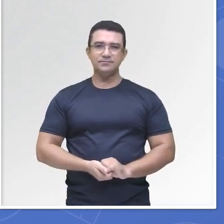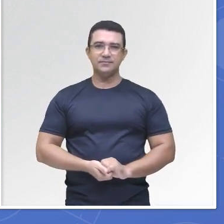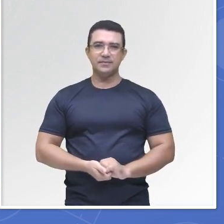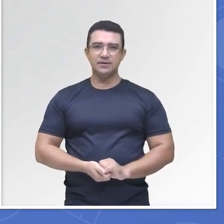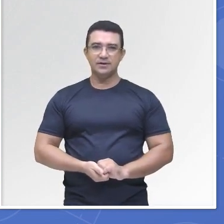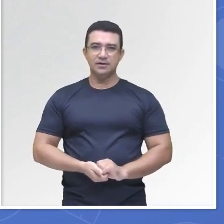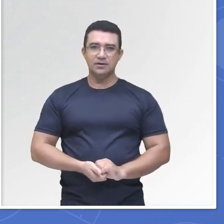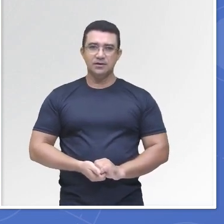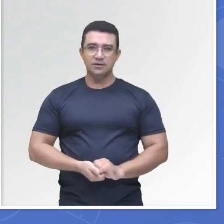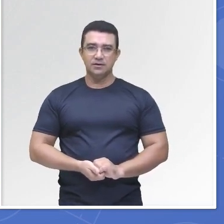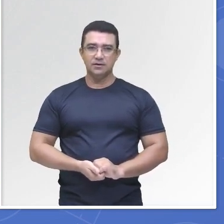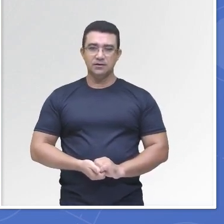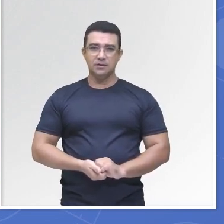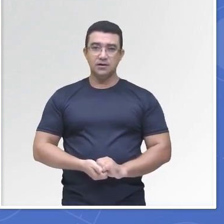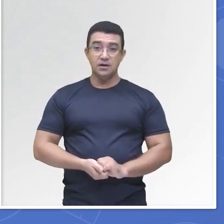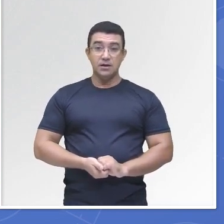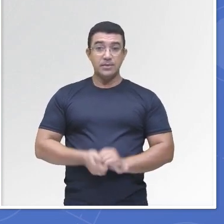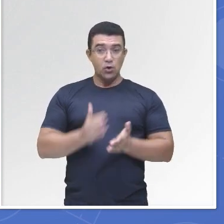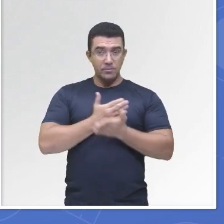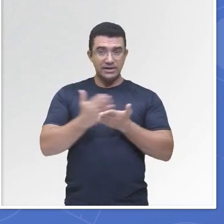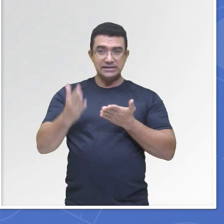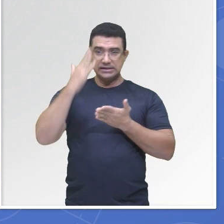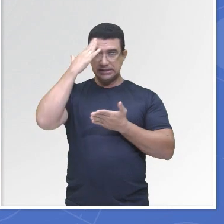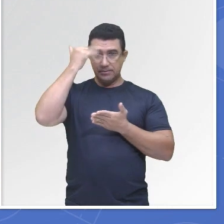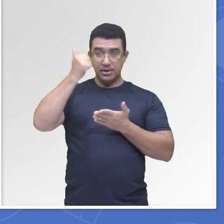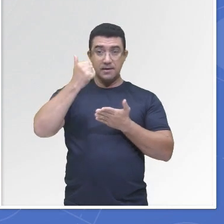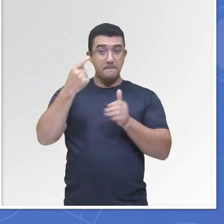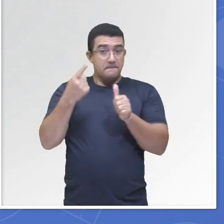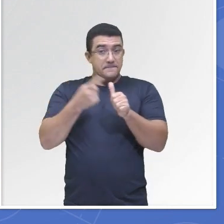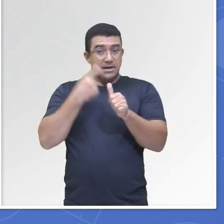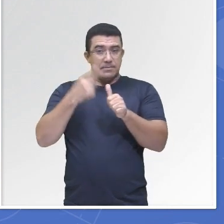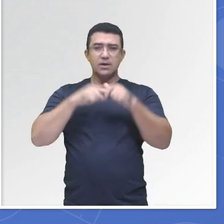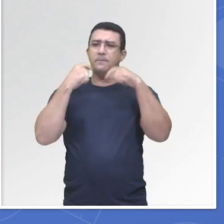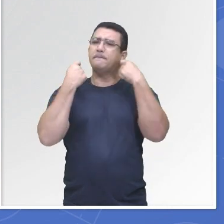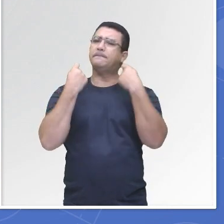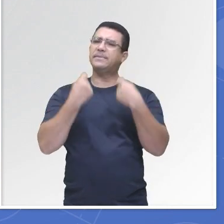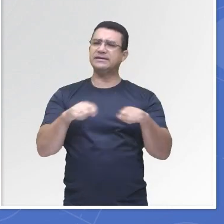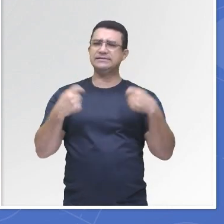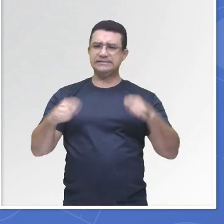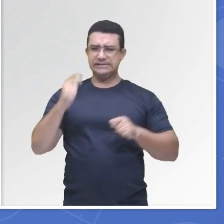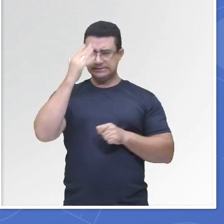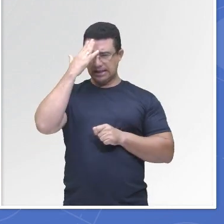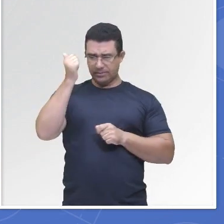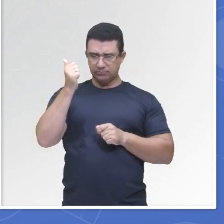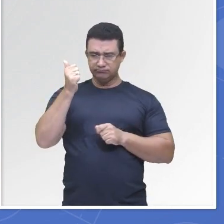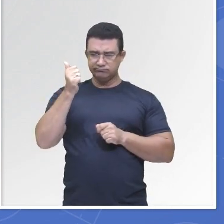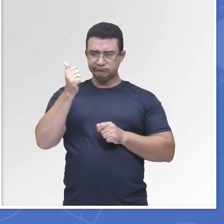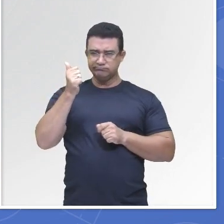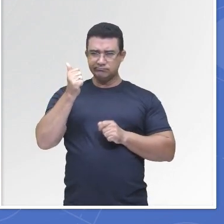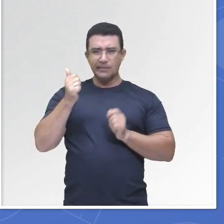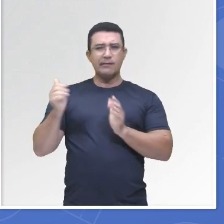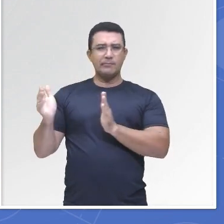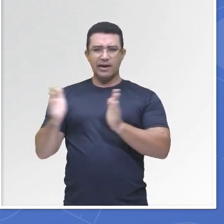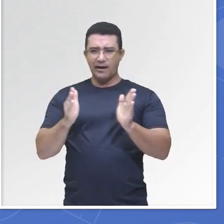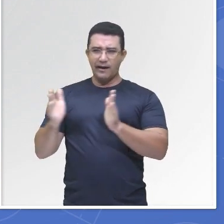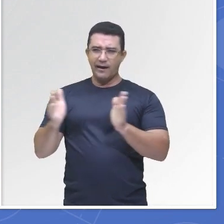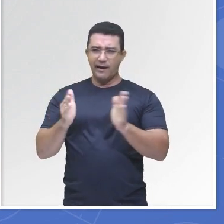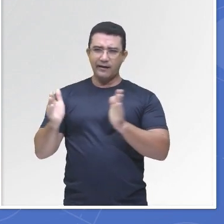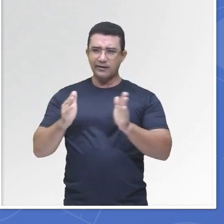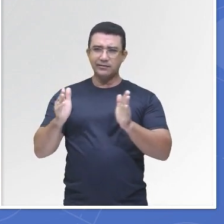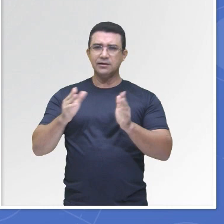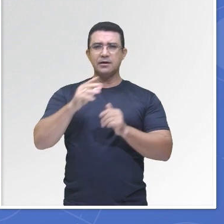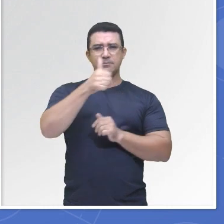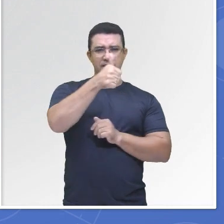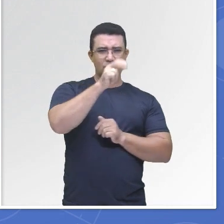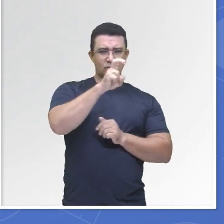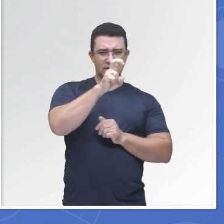Bem, para desvendar esse mistério, a gente precisa primeiro aqui entender que durante um tempo, especificamente de